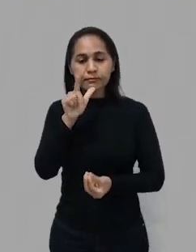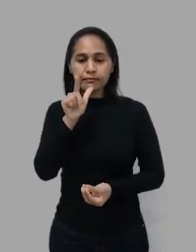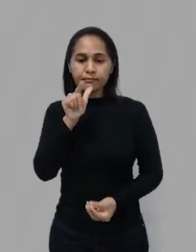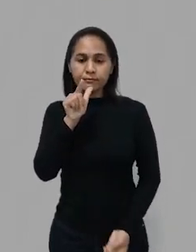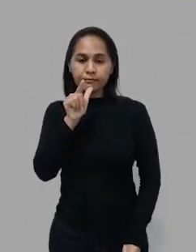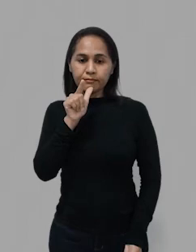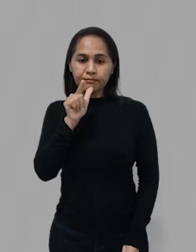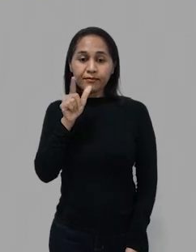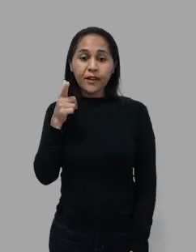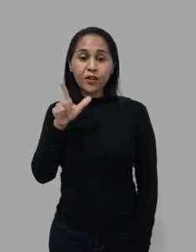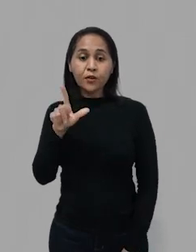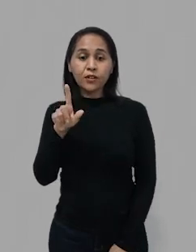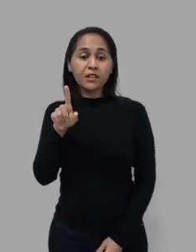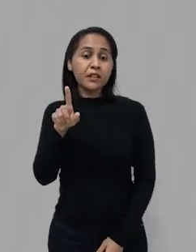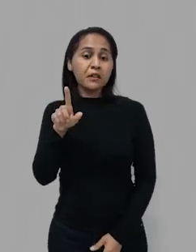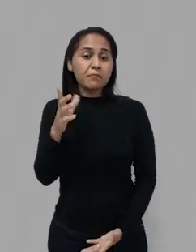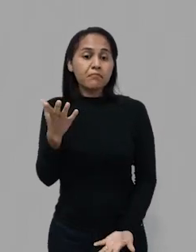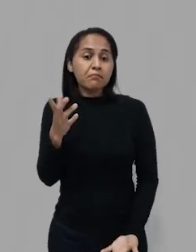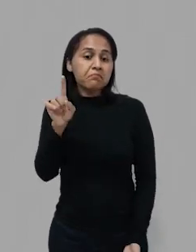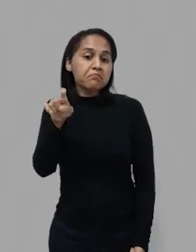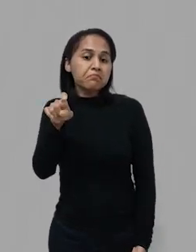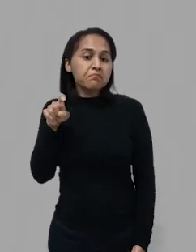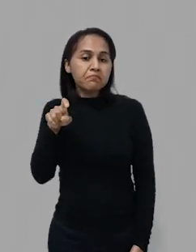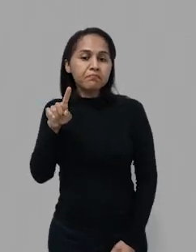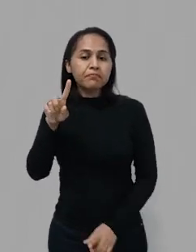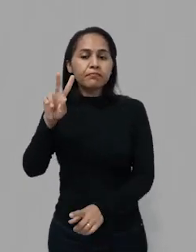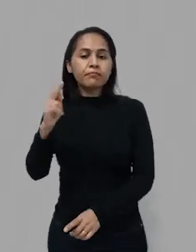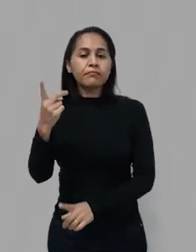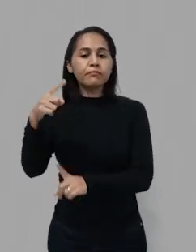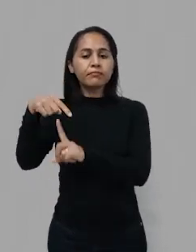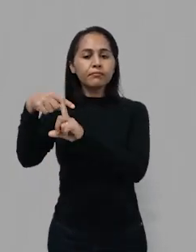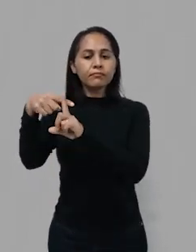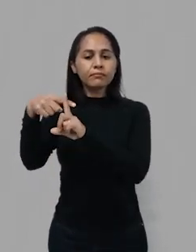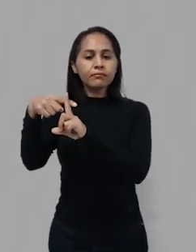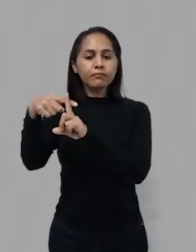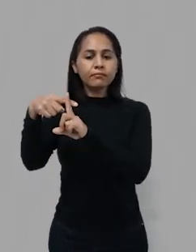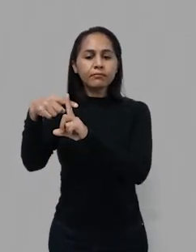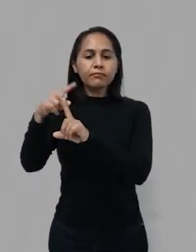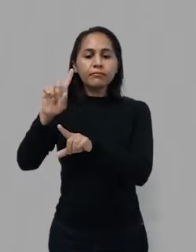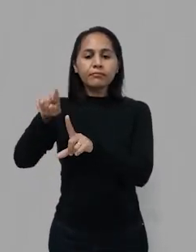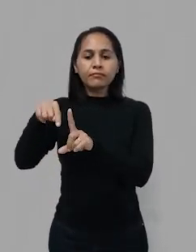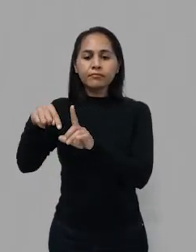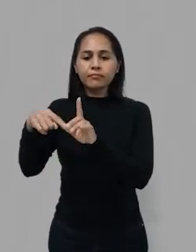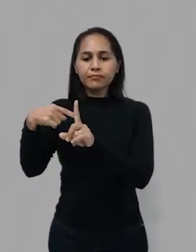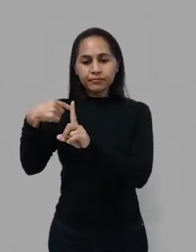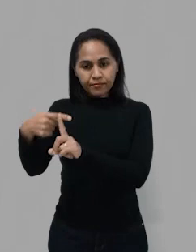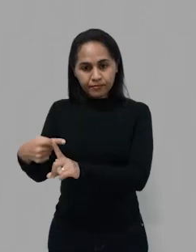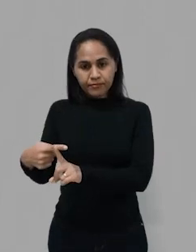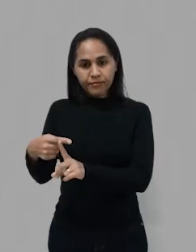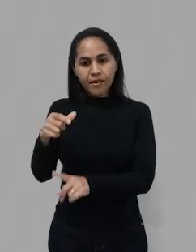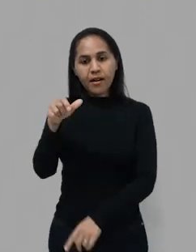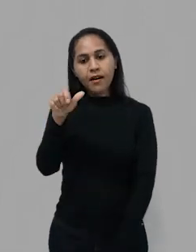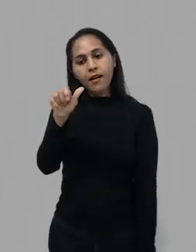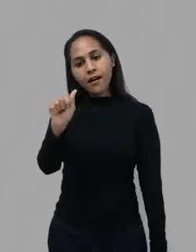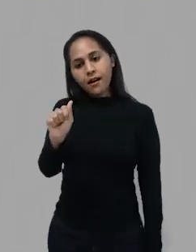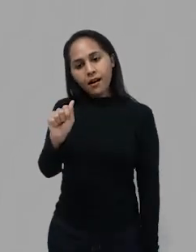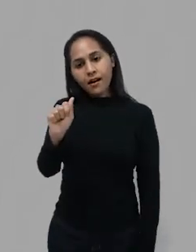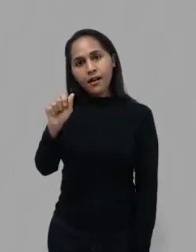o X quantidade de H+, mais o íon negativo, o ânion